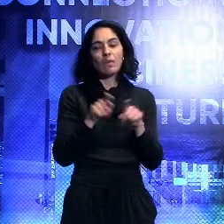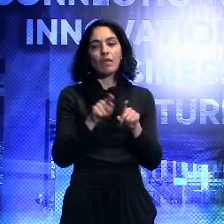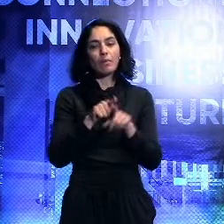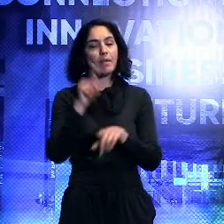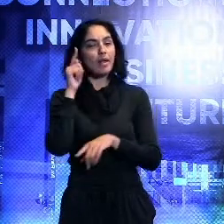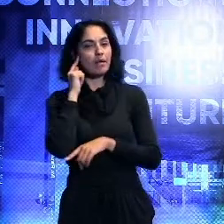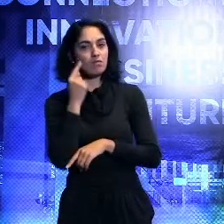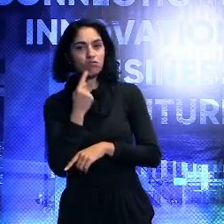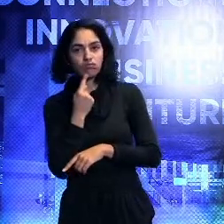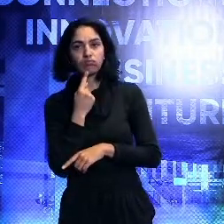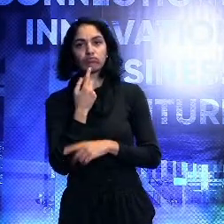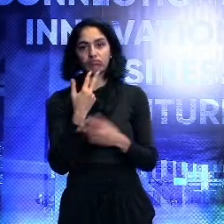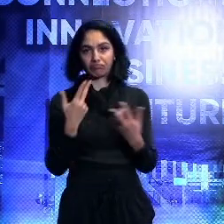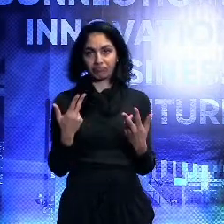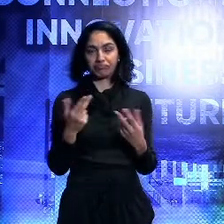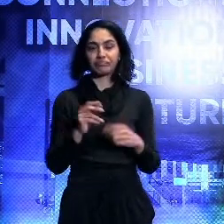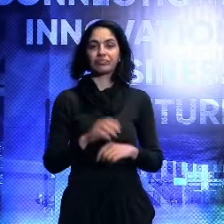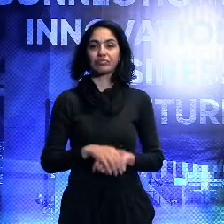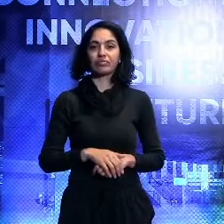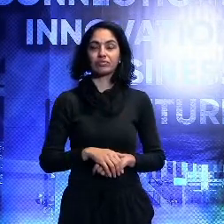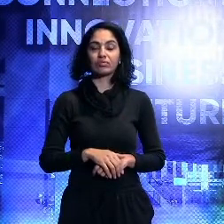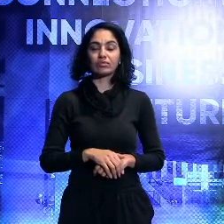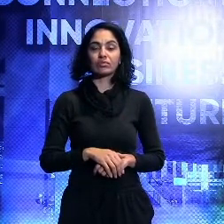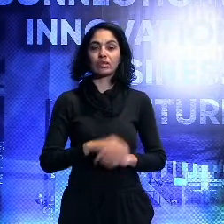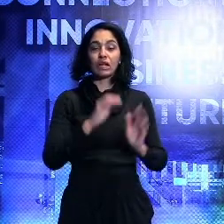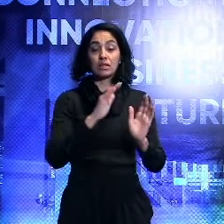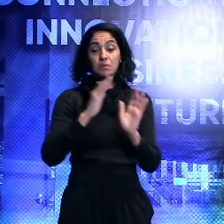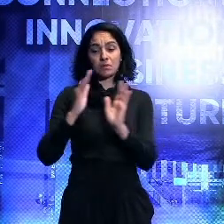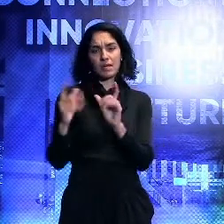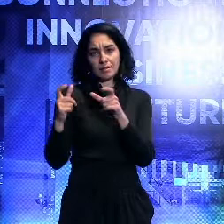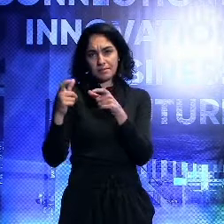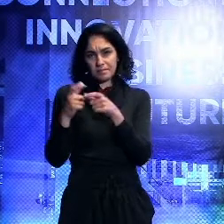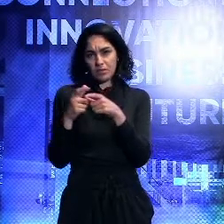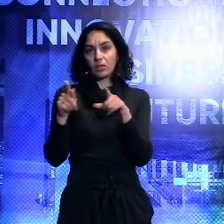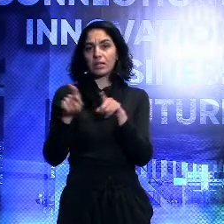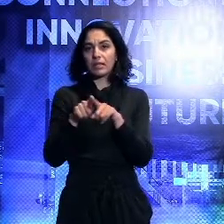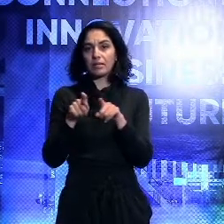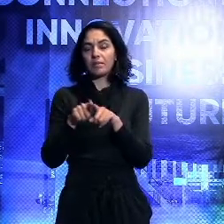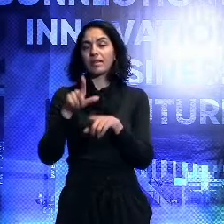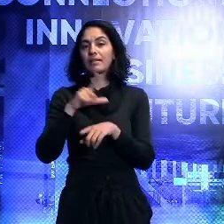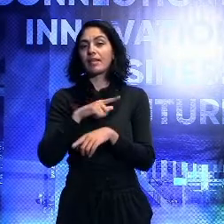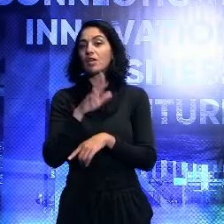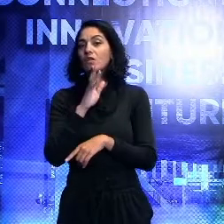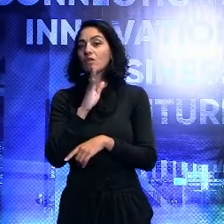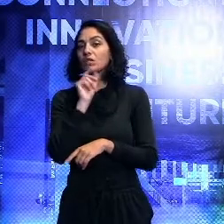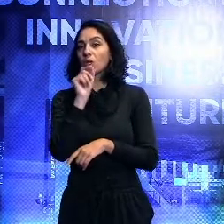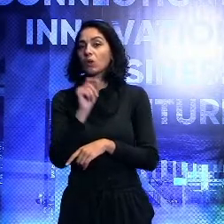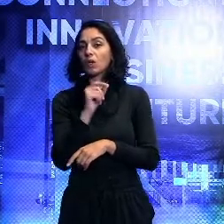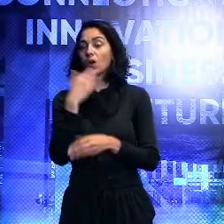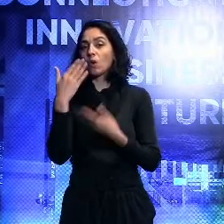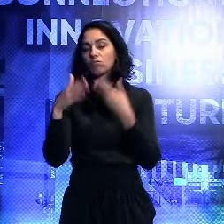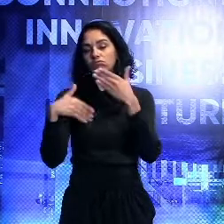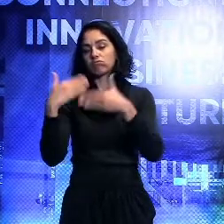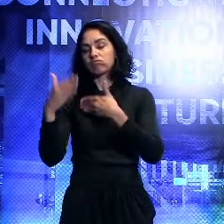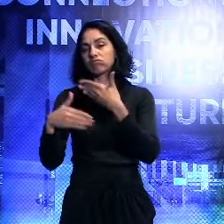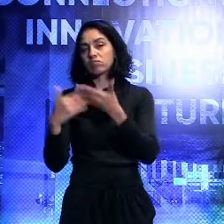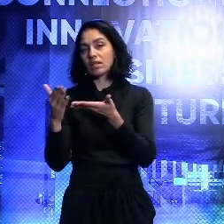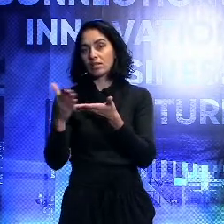etc. Por outro lado, já que a gente está falando de minorias, a gente pode conhecer com os processos de mapeamento de dados